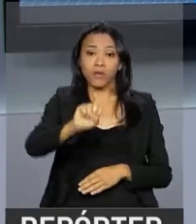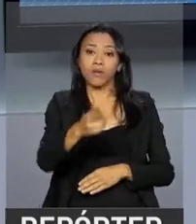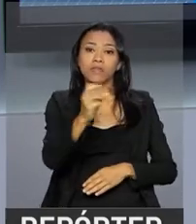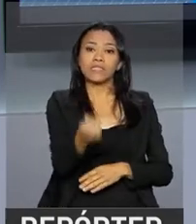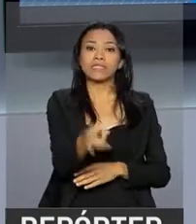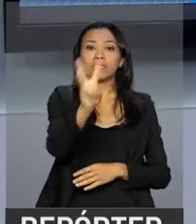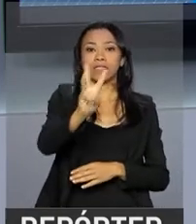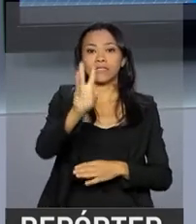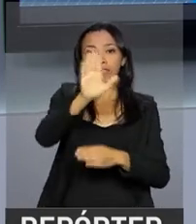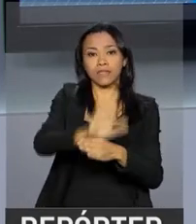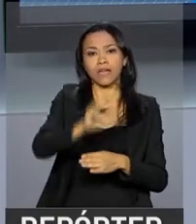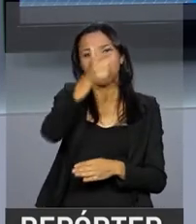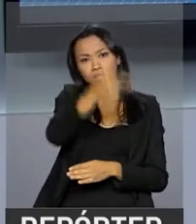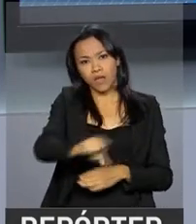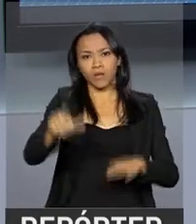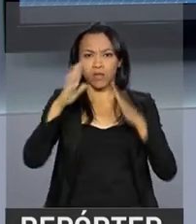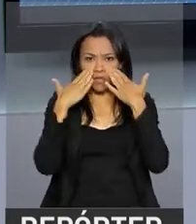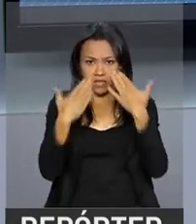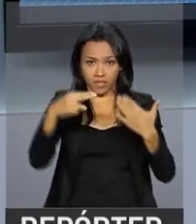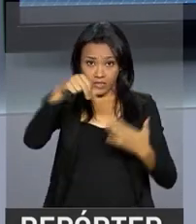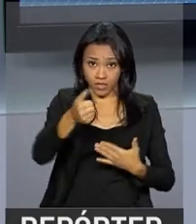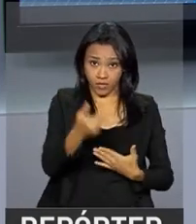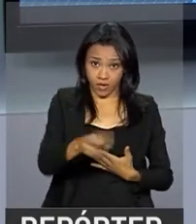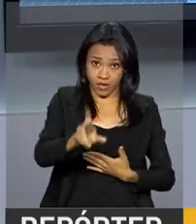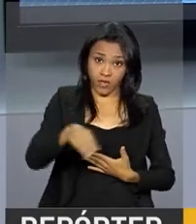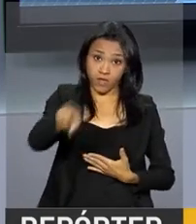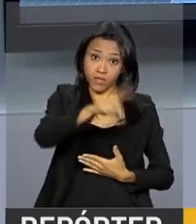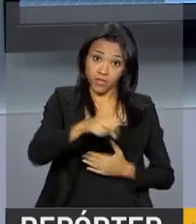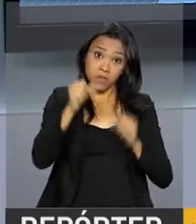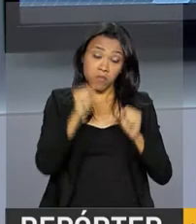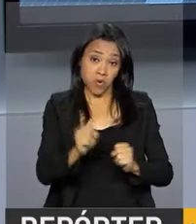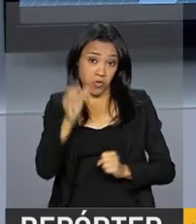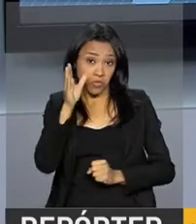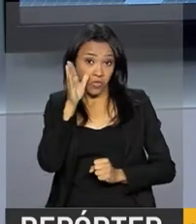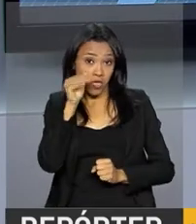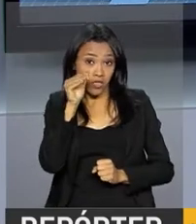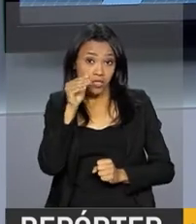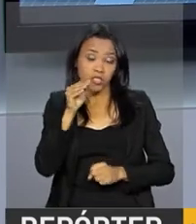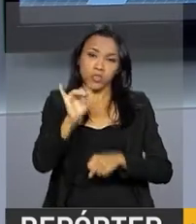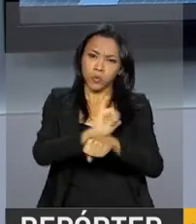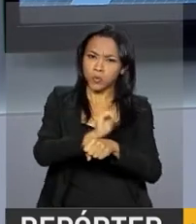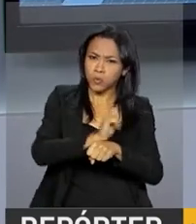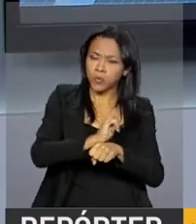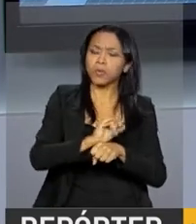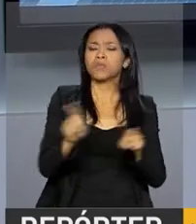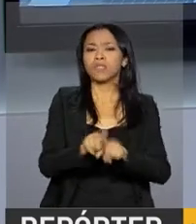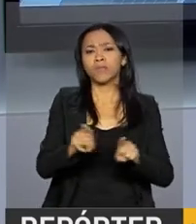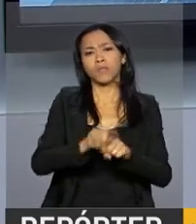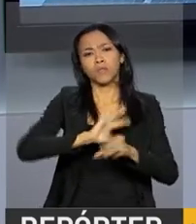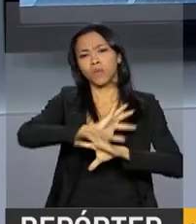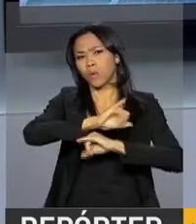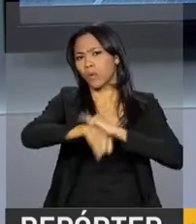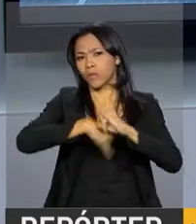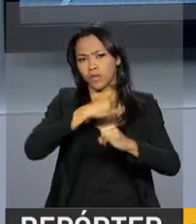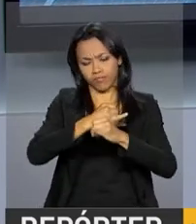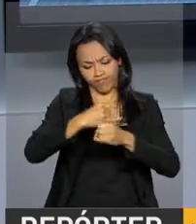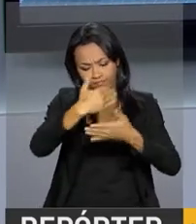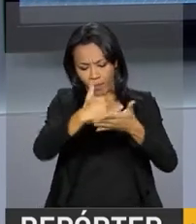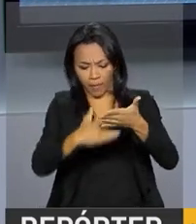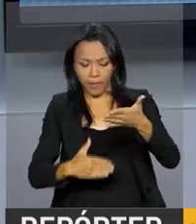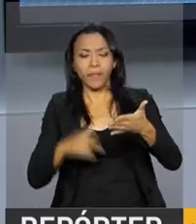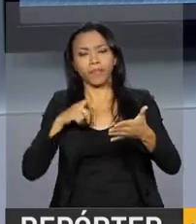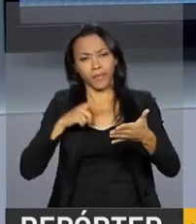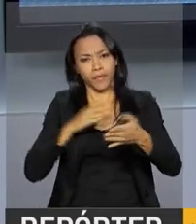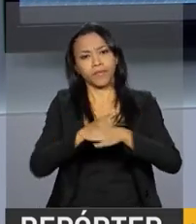três da tarde na próxima edição do repórter nbr você pode ver as reportagens no youtube ea programação também está disponível na